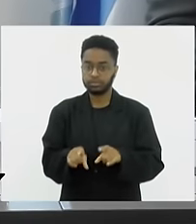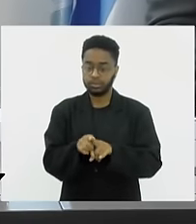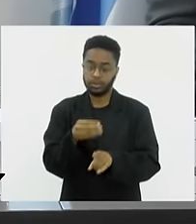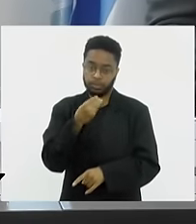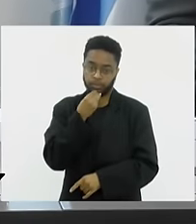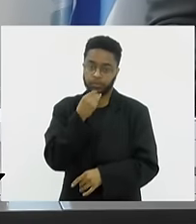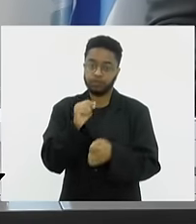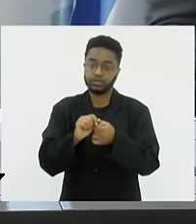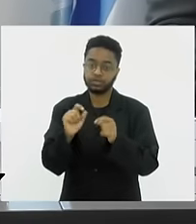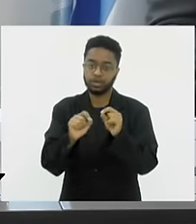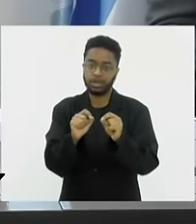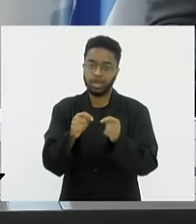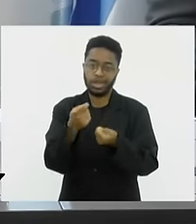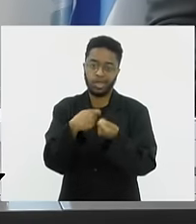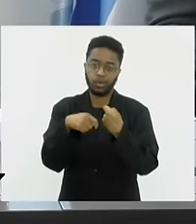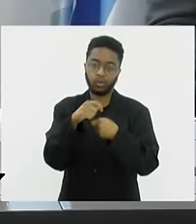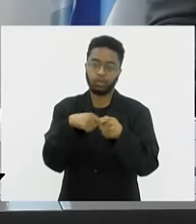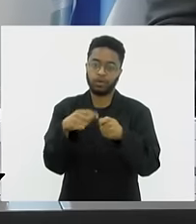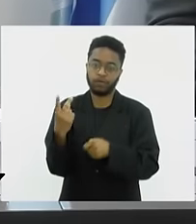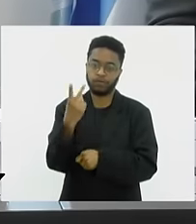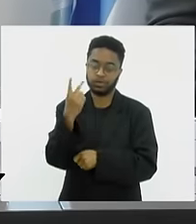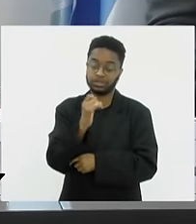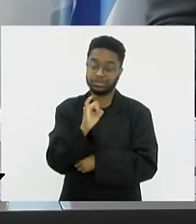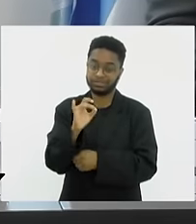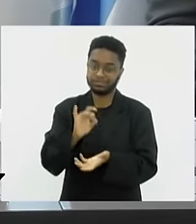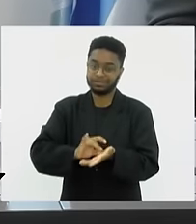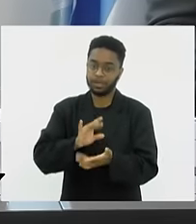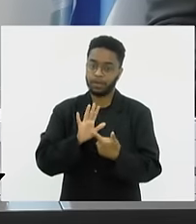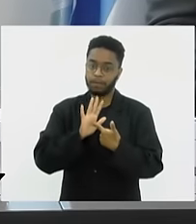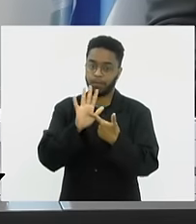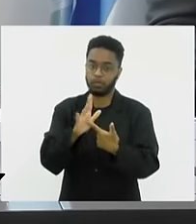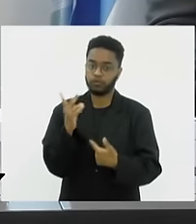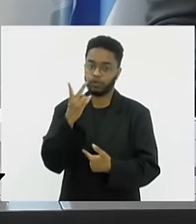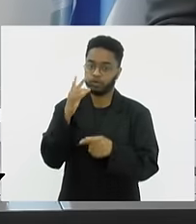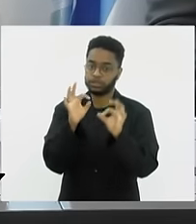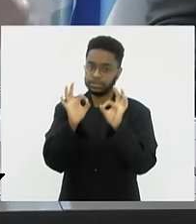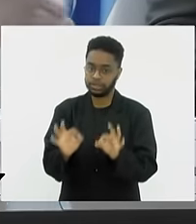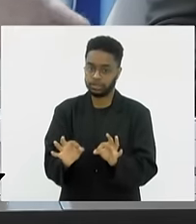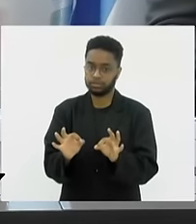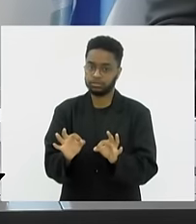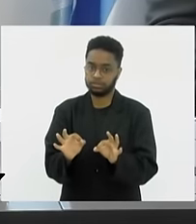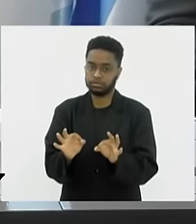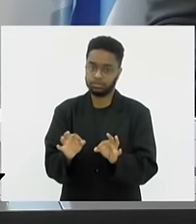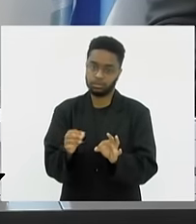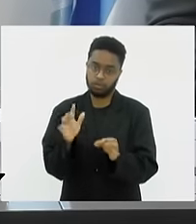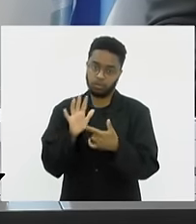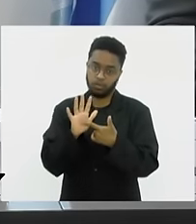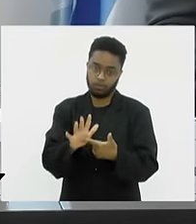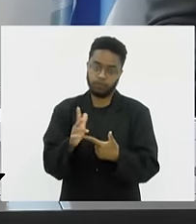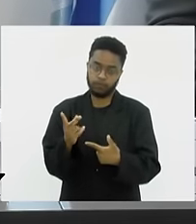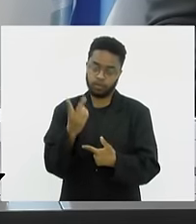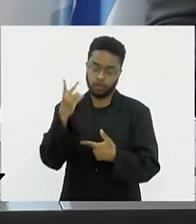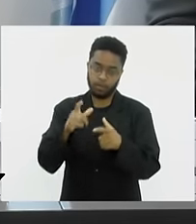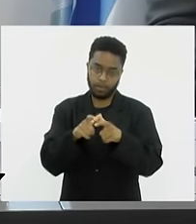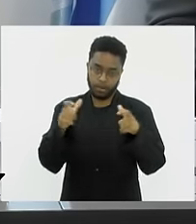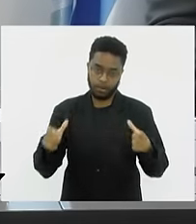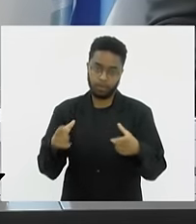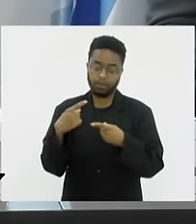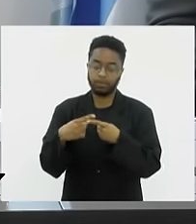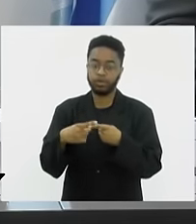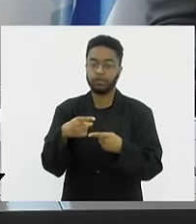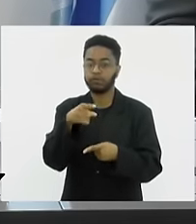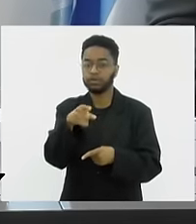com economia de preço, se mostrasse ali o valor correto muito maior, já que a sua predisposição é